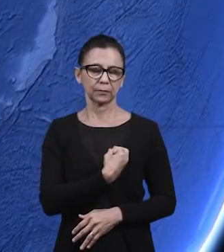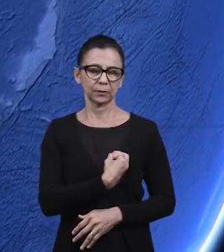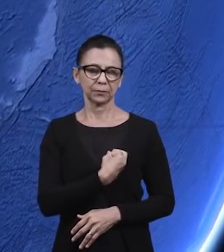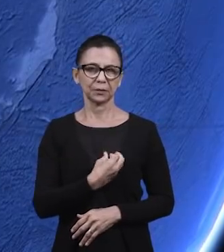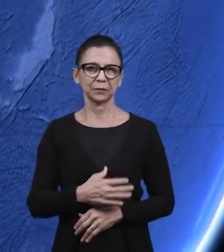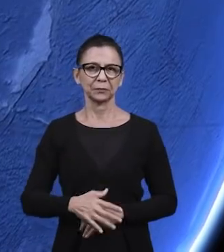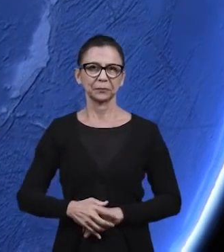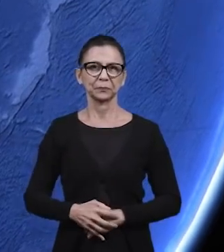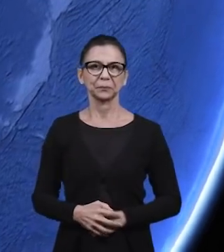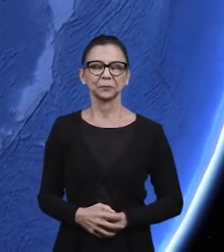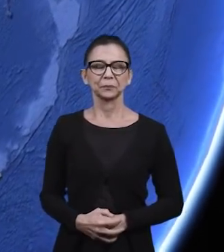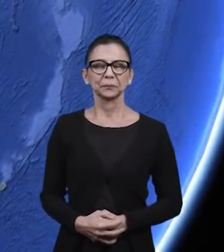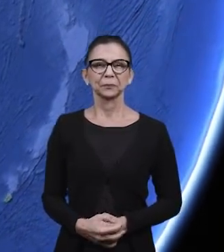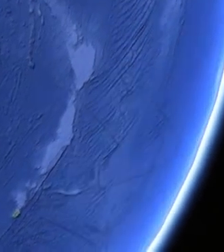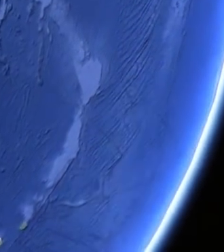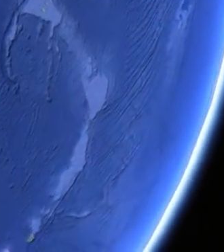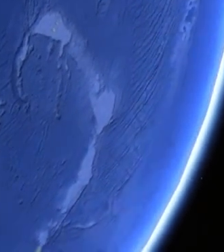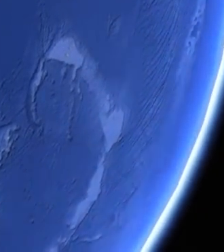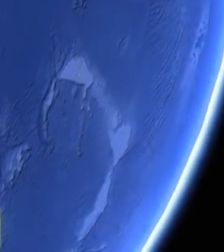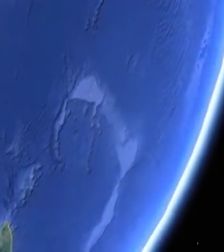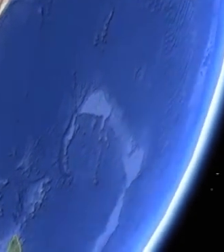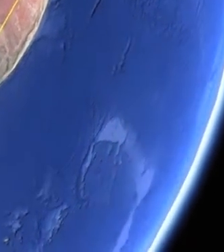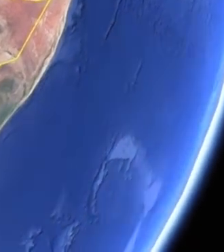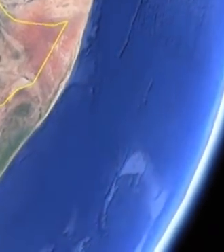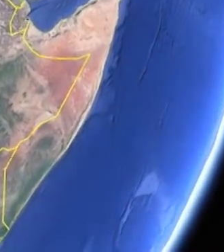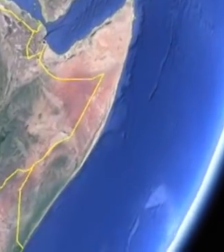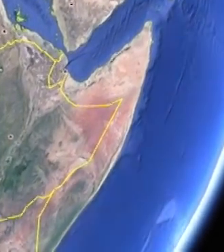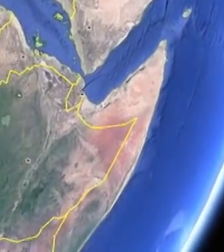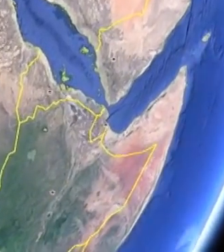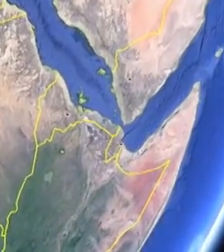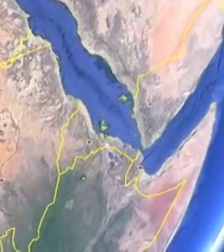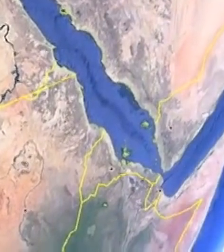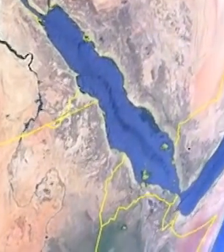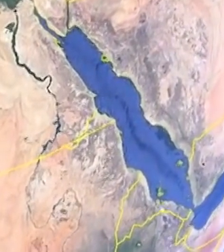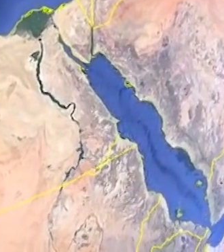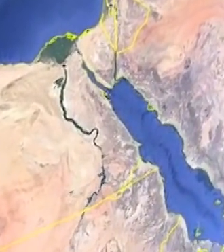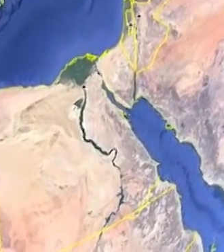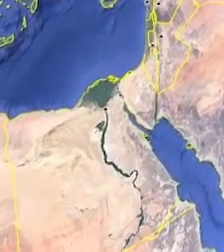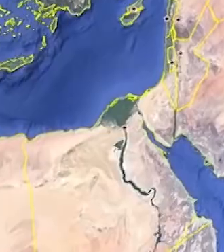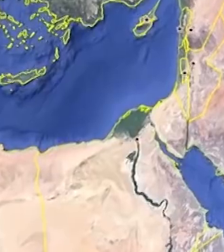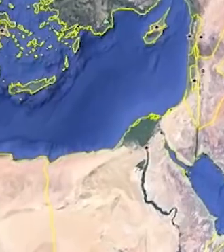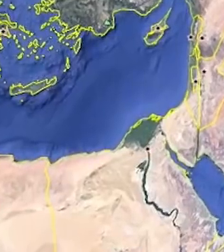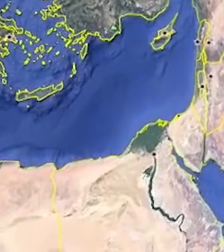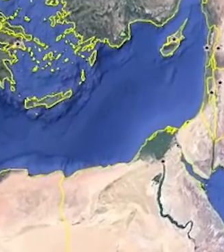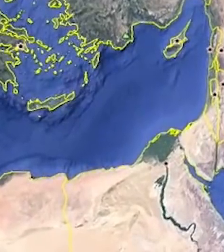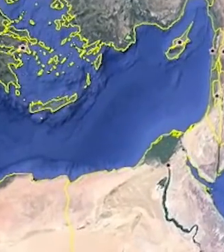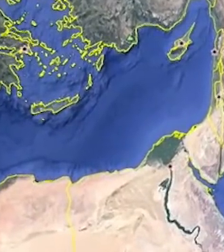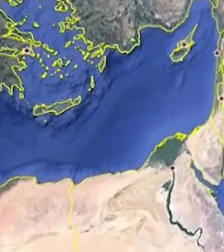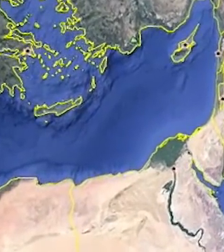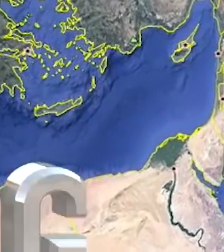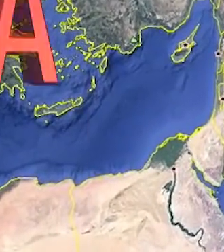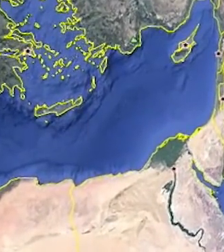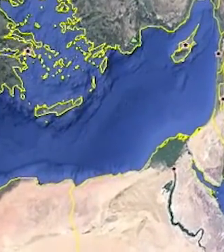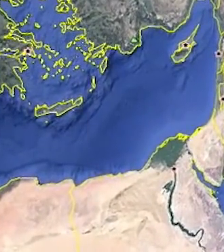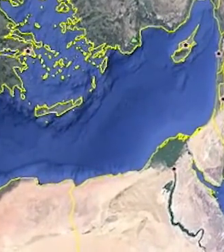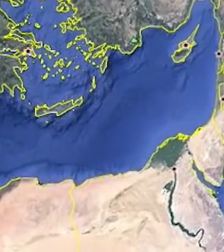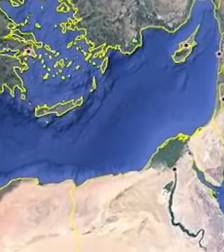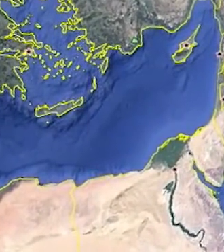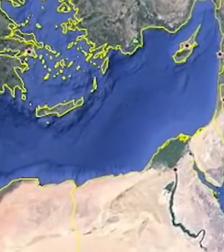Igreja Cristã Maranata está presente em nações de todos os continentes do planeta. Igrejas de países nas